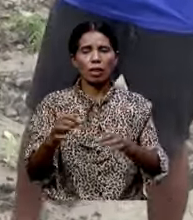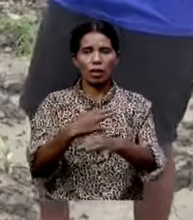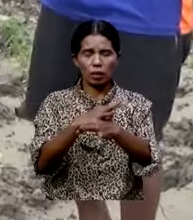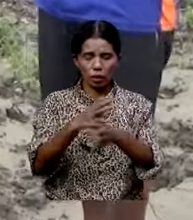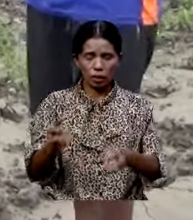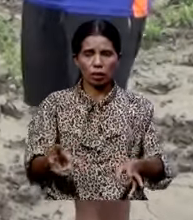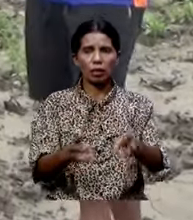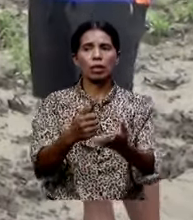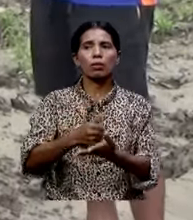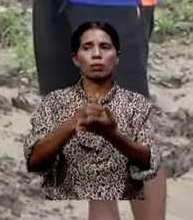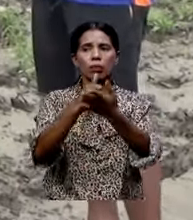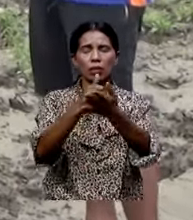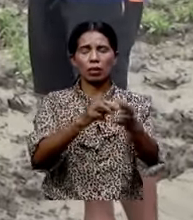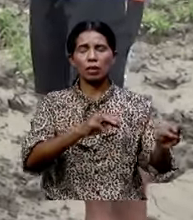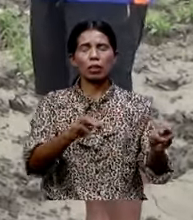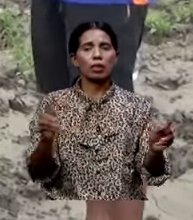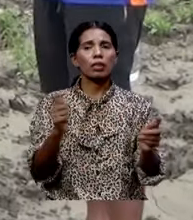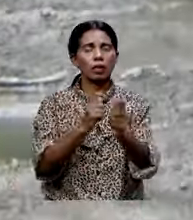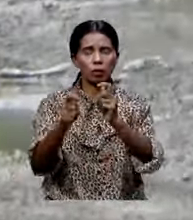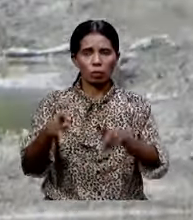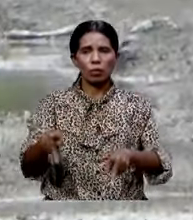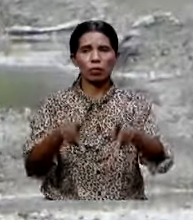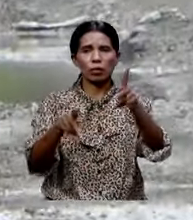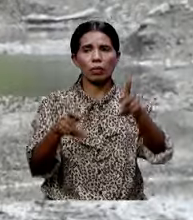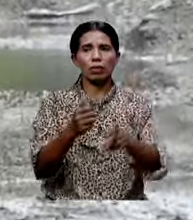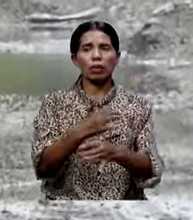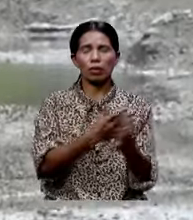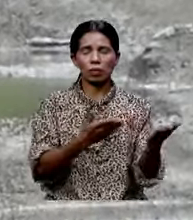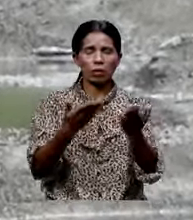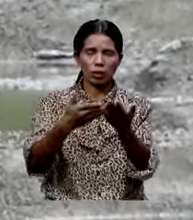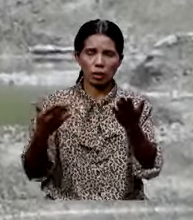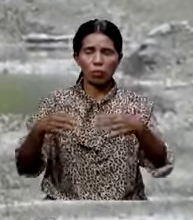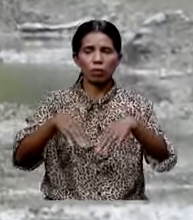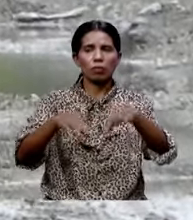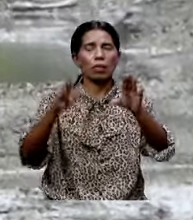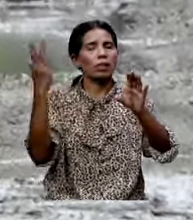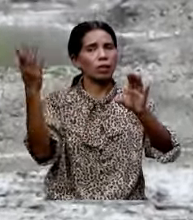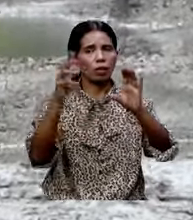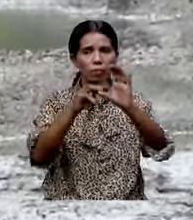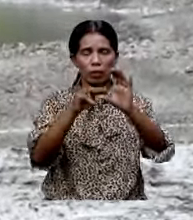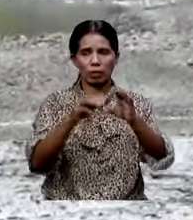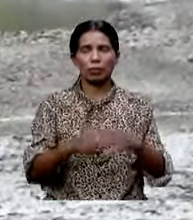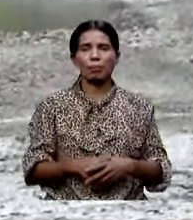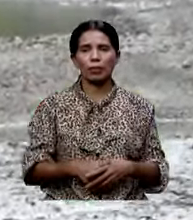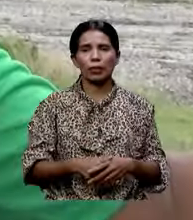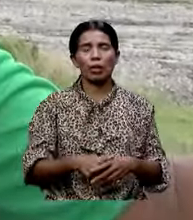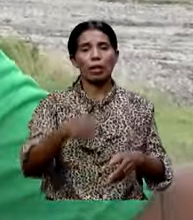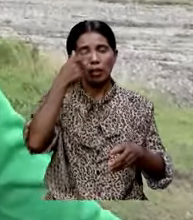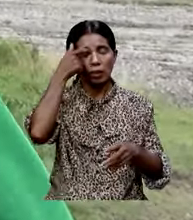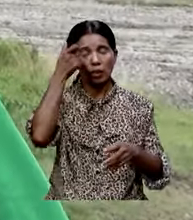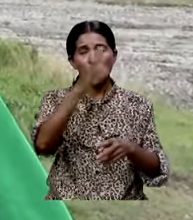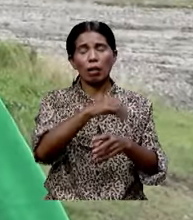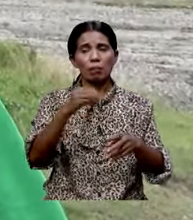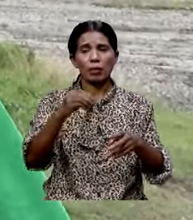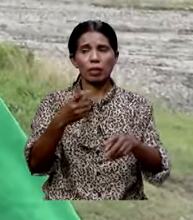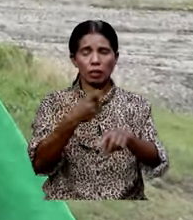bele facilita movimento transporte público hodi azuda komunidade lori produto ba fang iha mercado. Mota ne tamba ia tempo udan cara